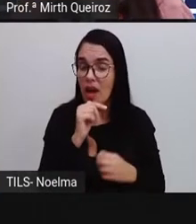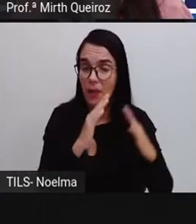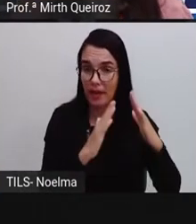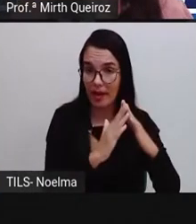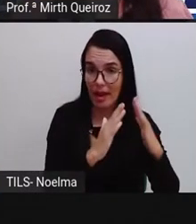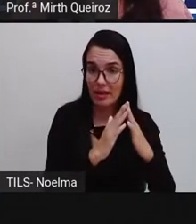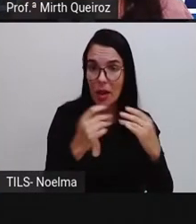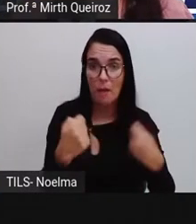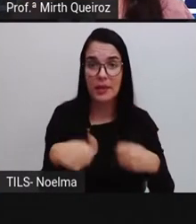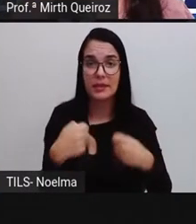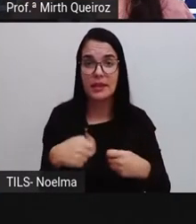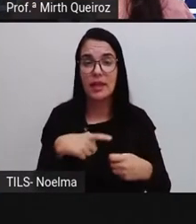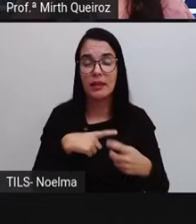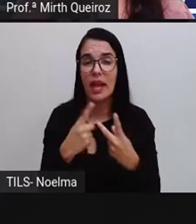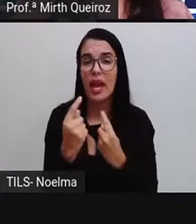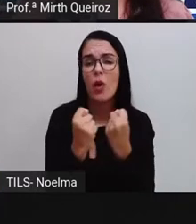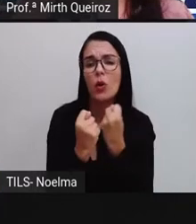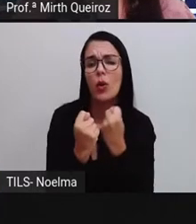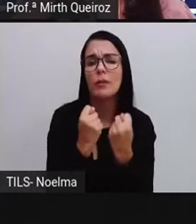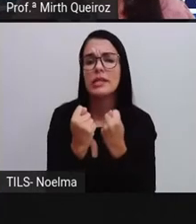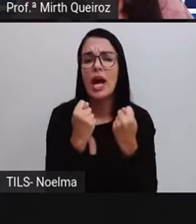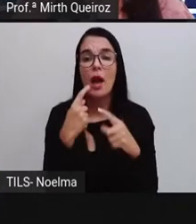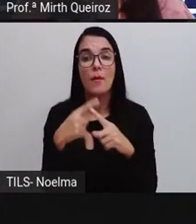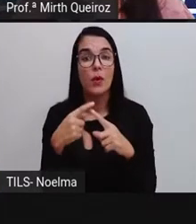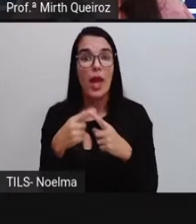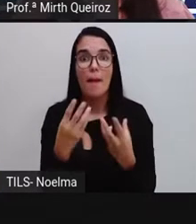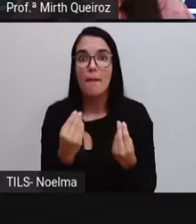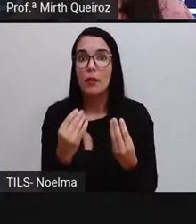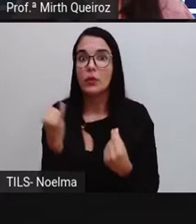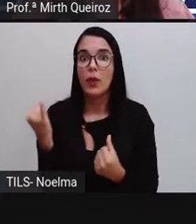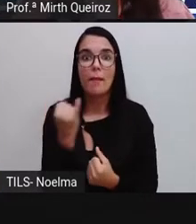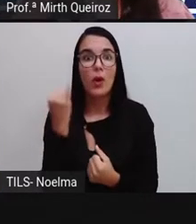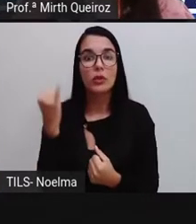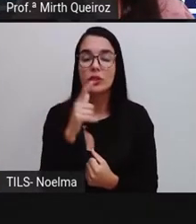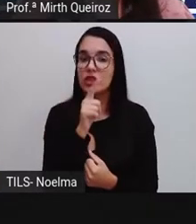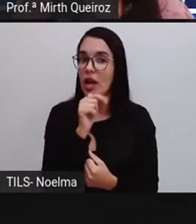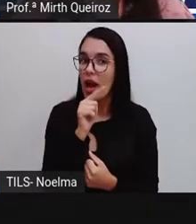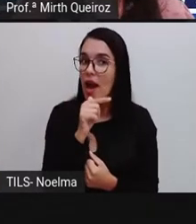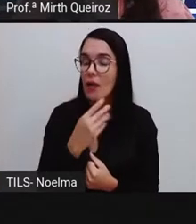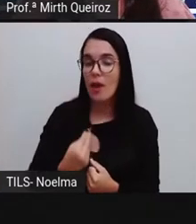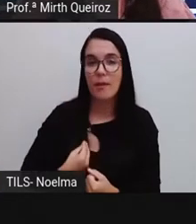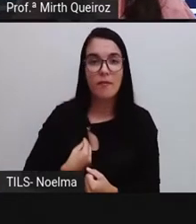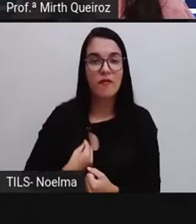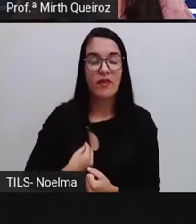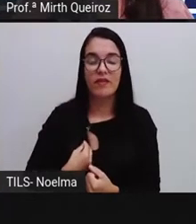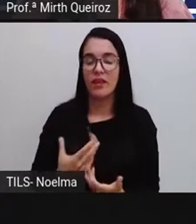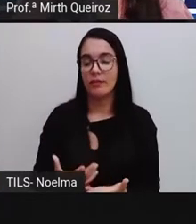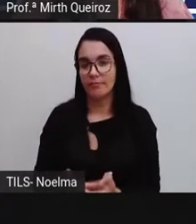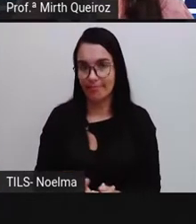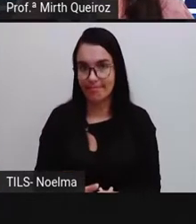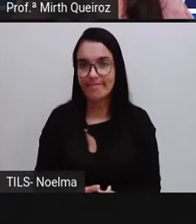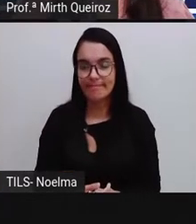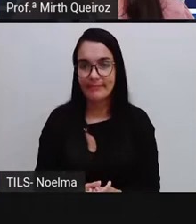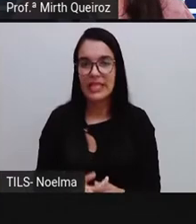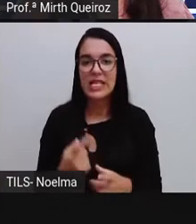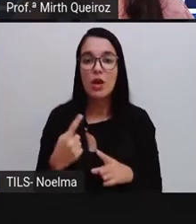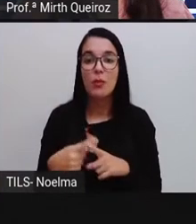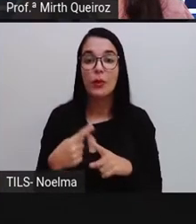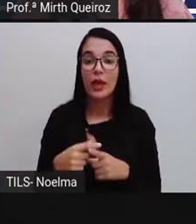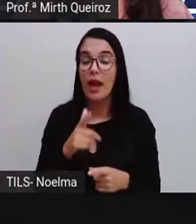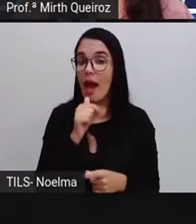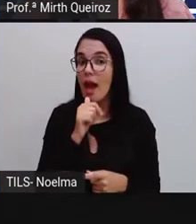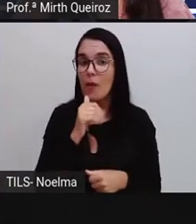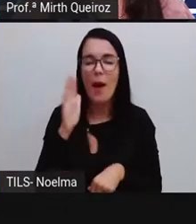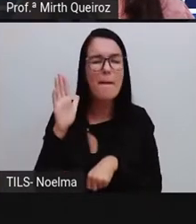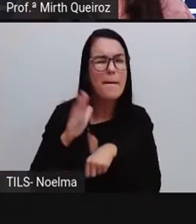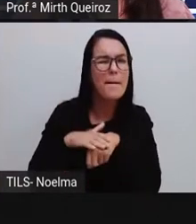possa economizar esse recurso que é tão importante tão essencial para nossa vida né haja vista que a água é o